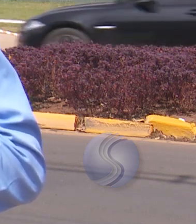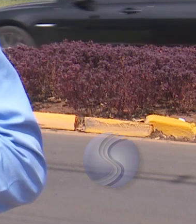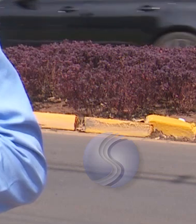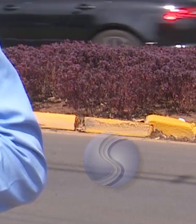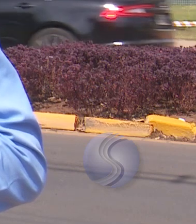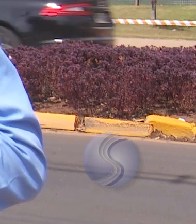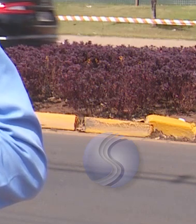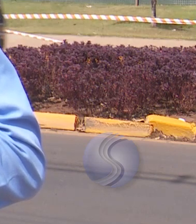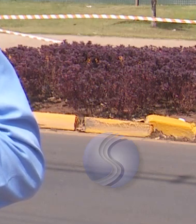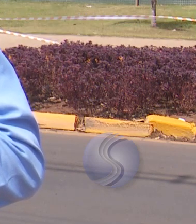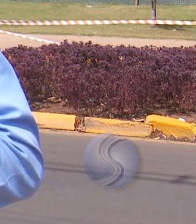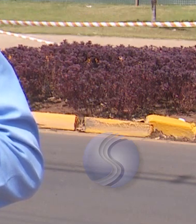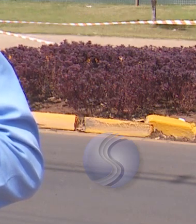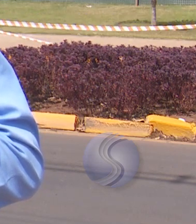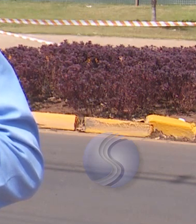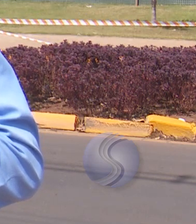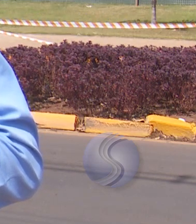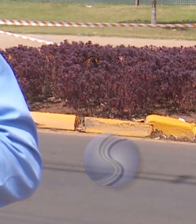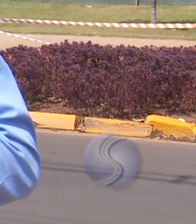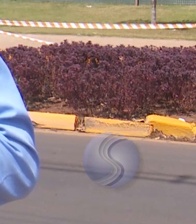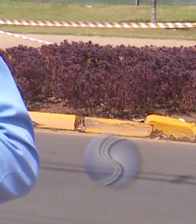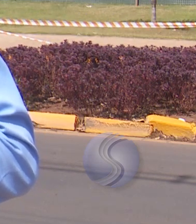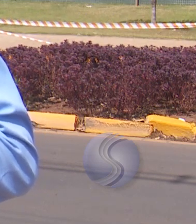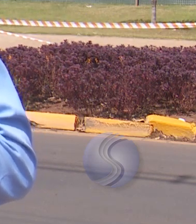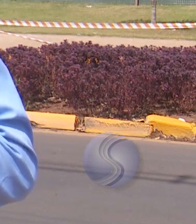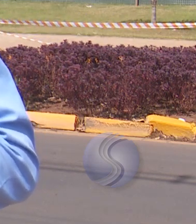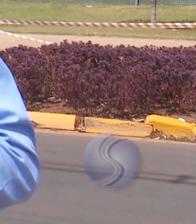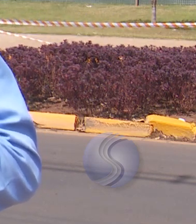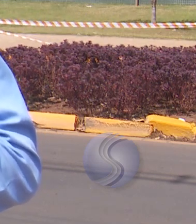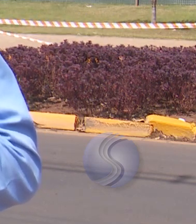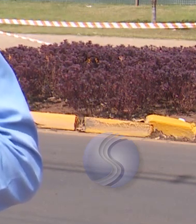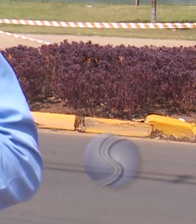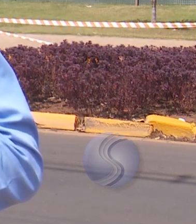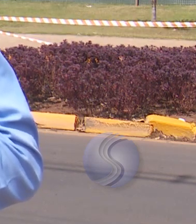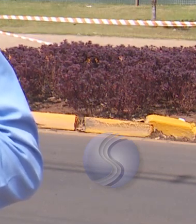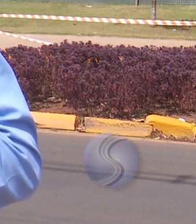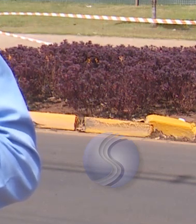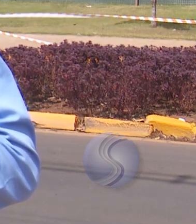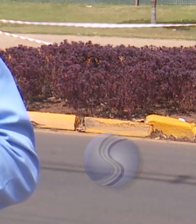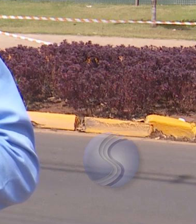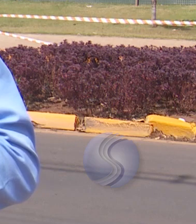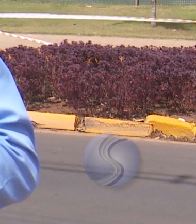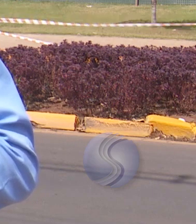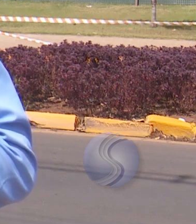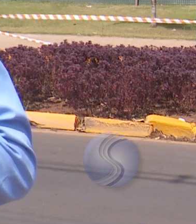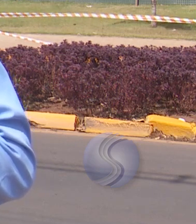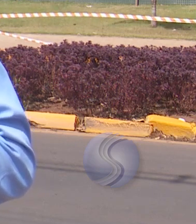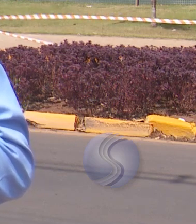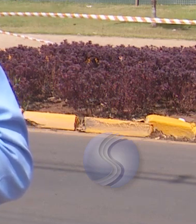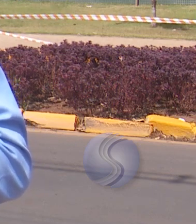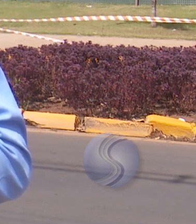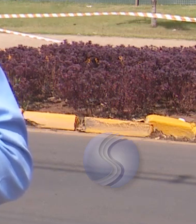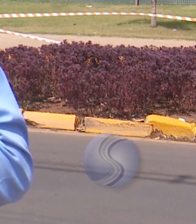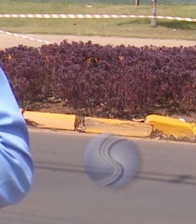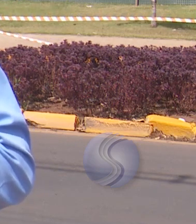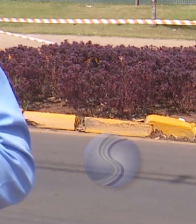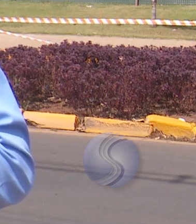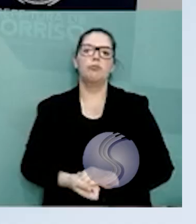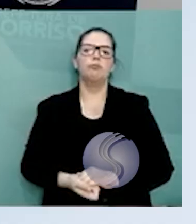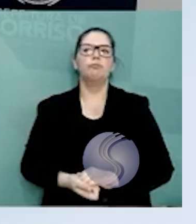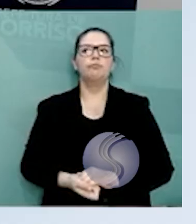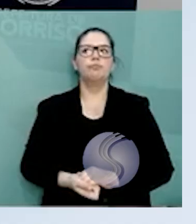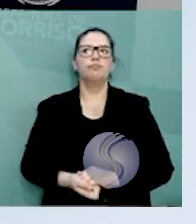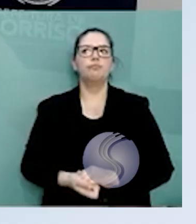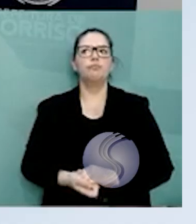secretário também explica os detalhes do boletim do coronavírus do dia 2 de julho e você acompanha a partir de